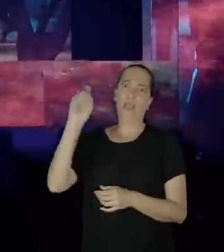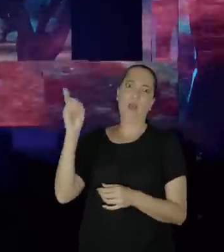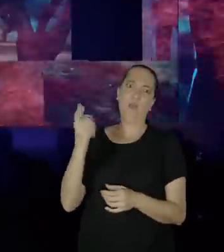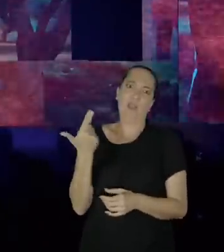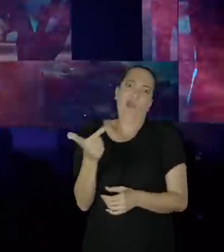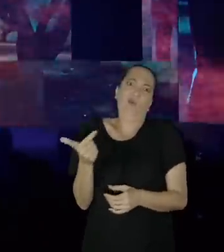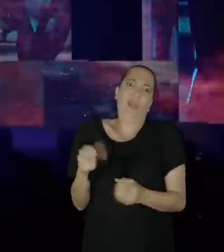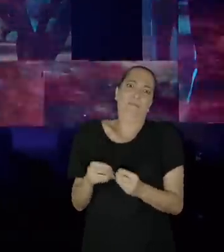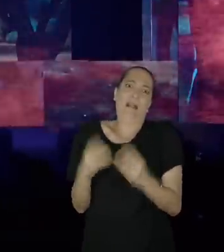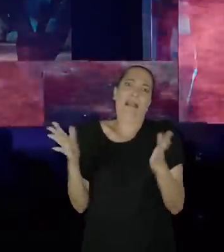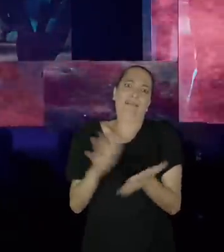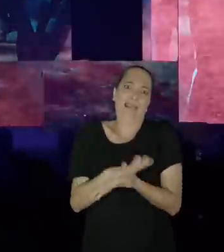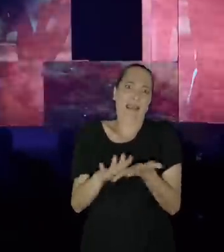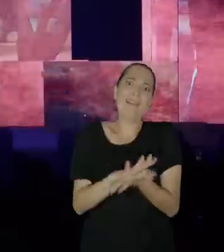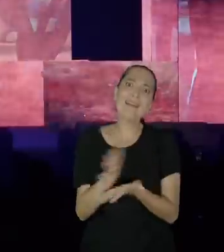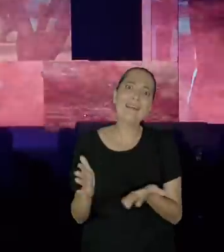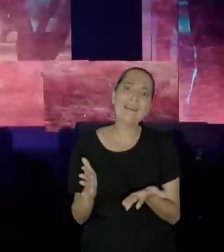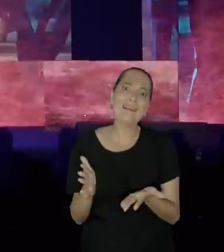milagre.